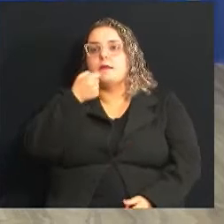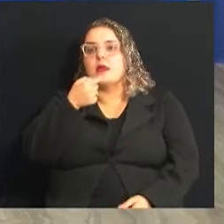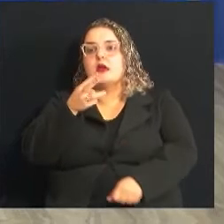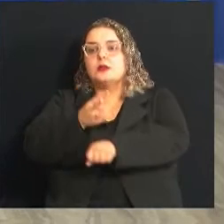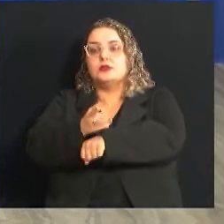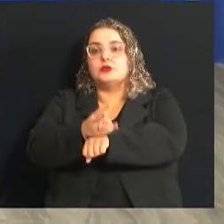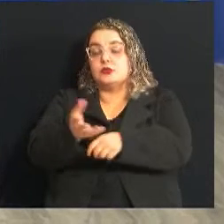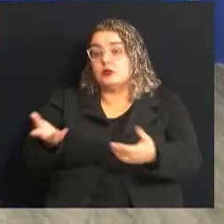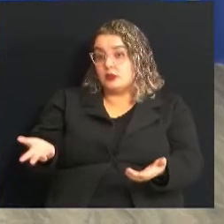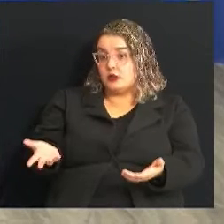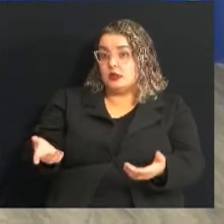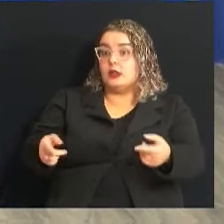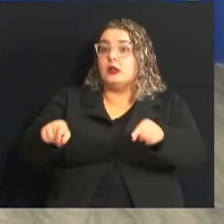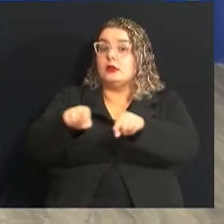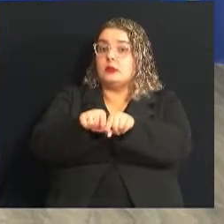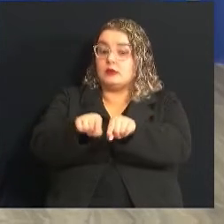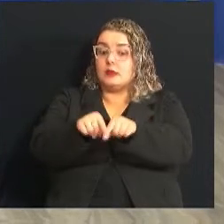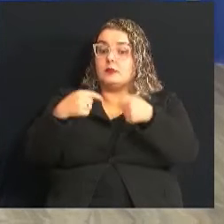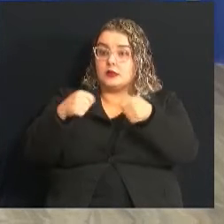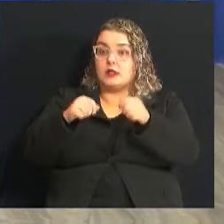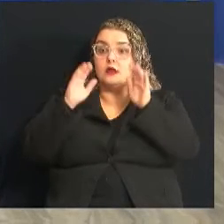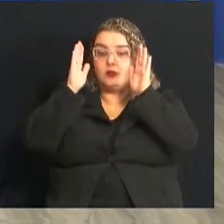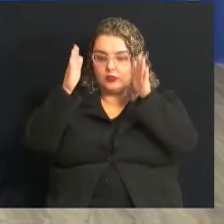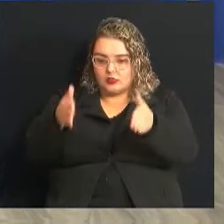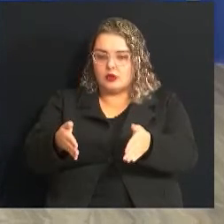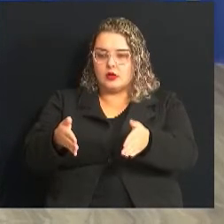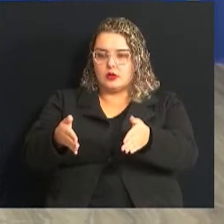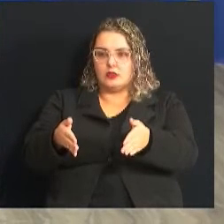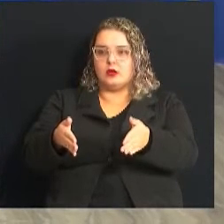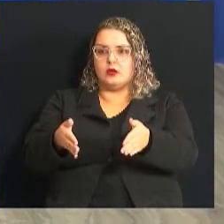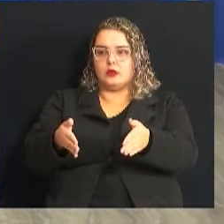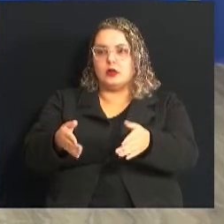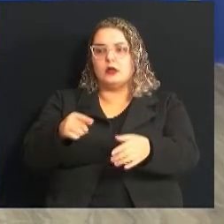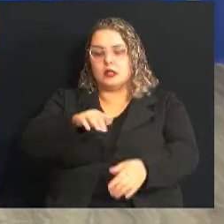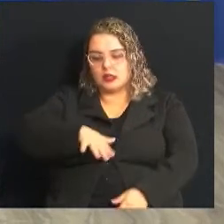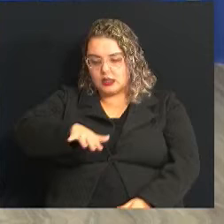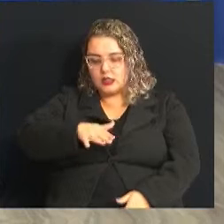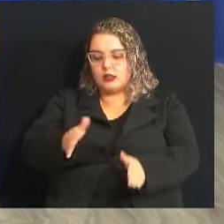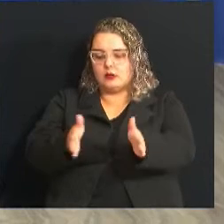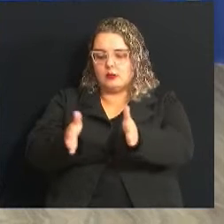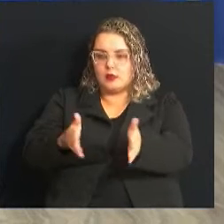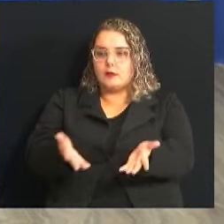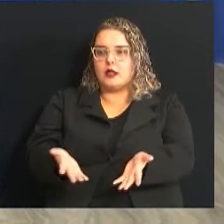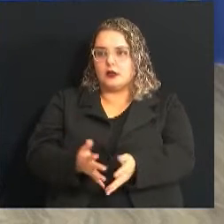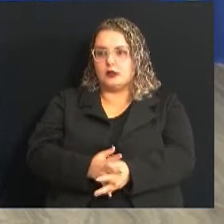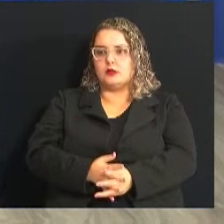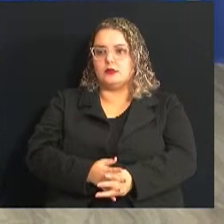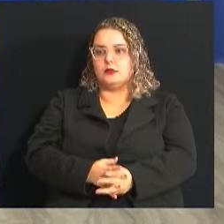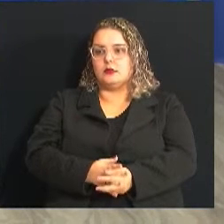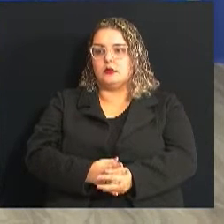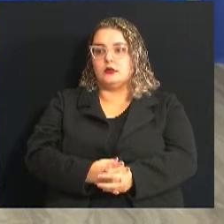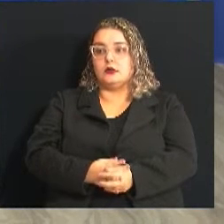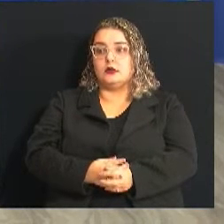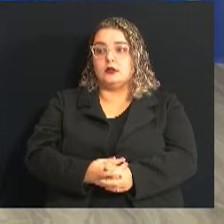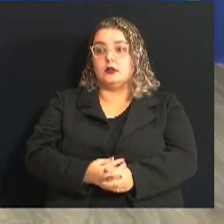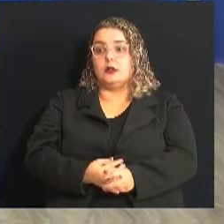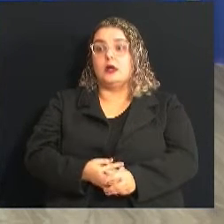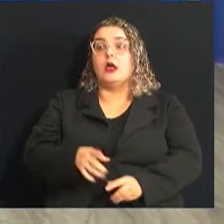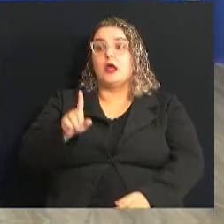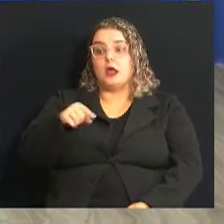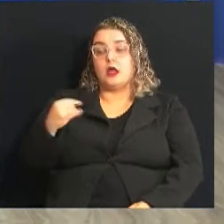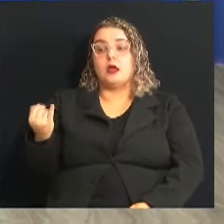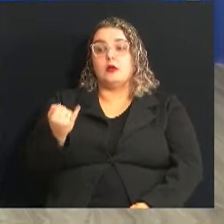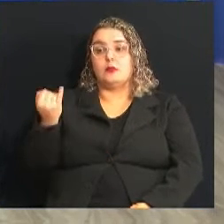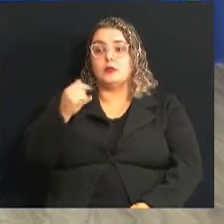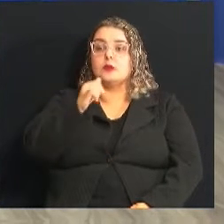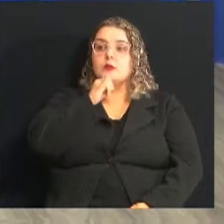WhatsApp. Também tem que estar concentrado, focado naquele momento, né, Raul? É importante, por